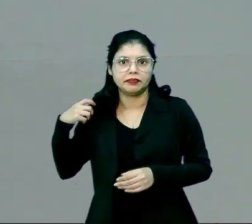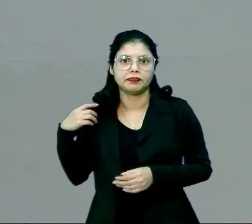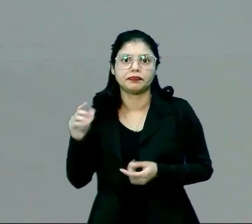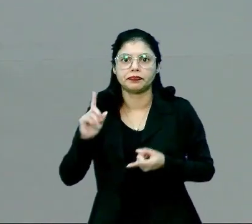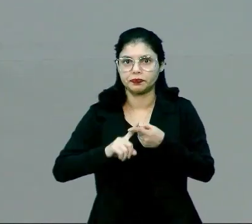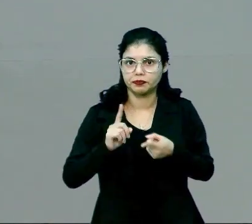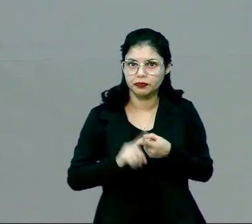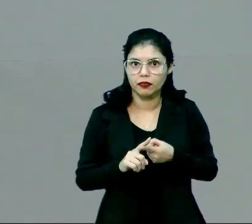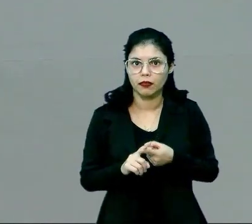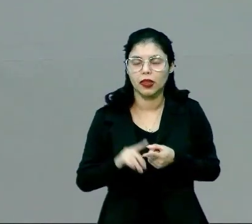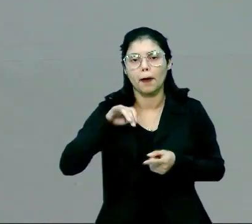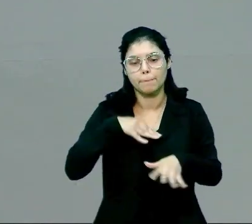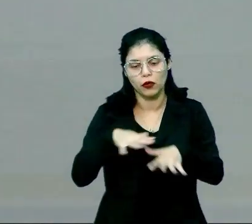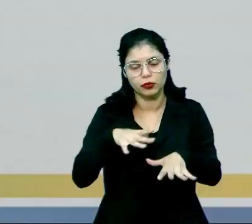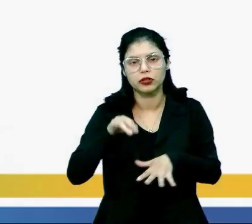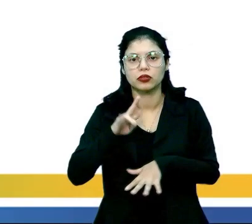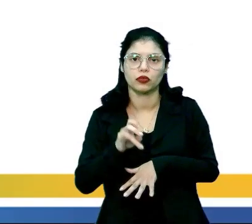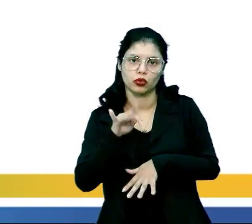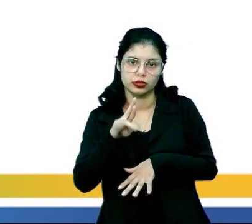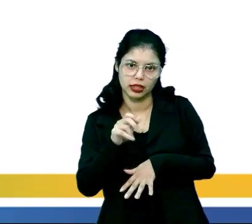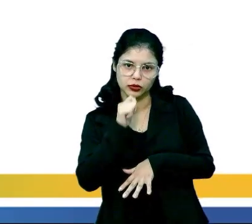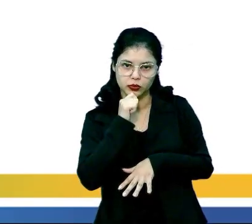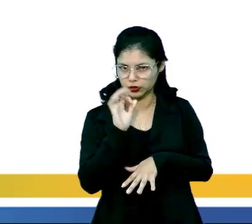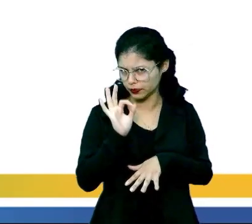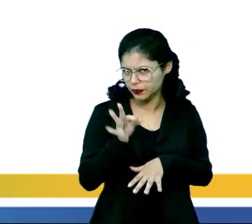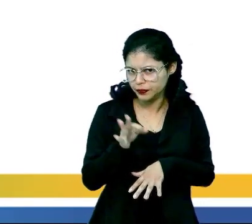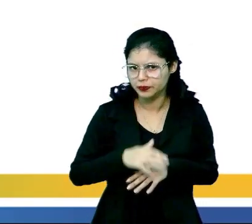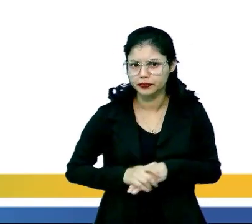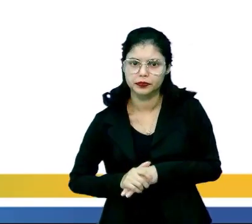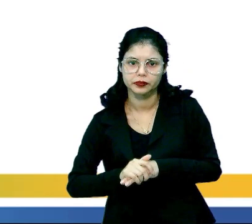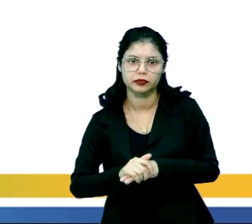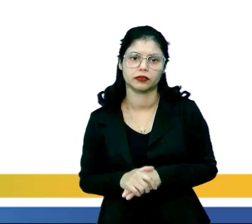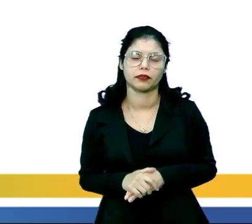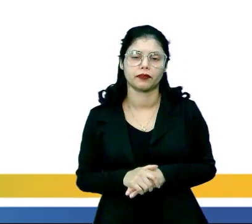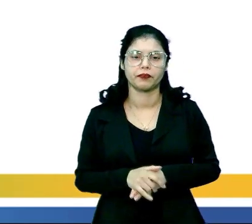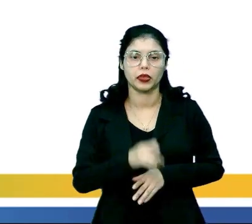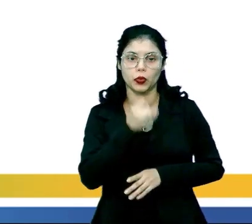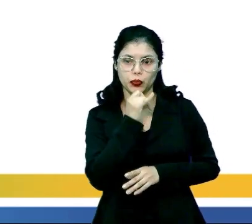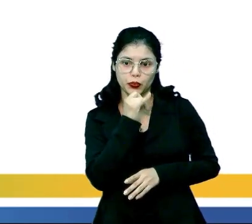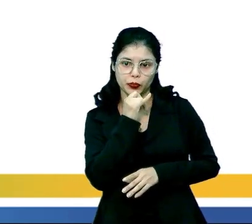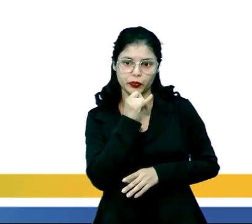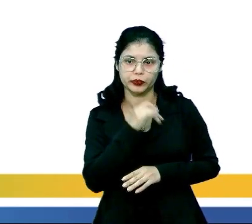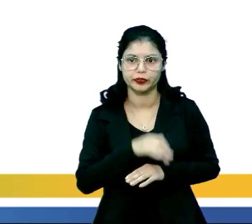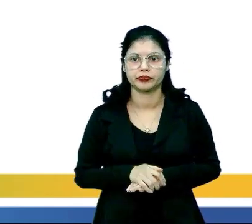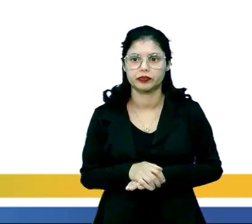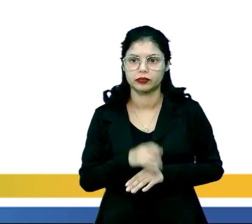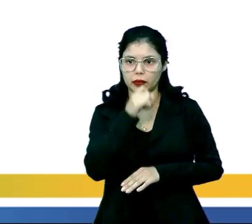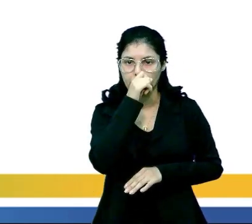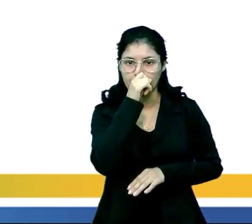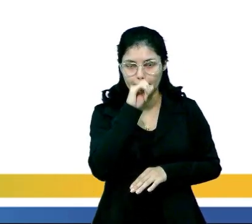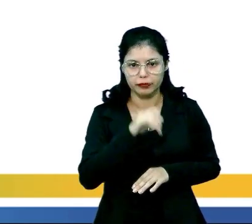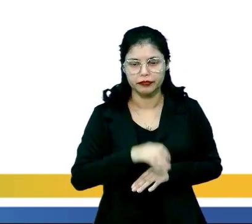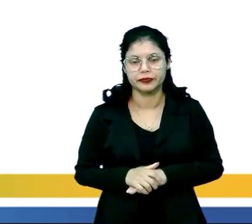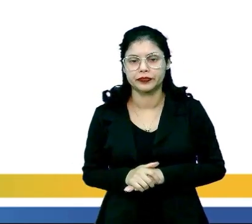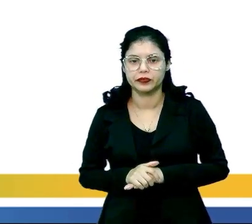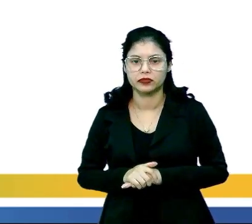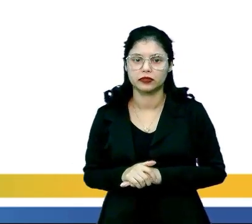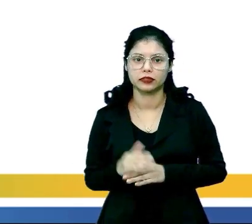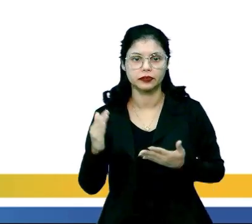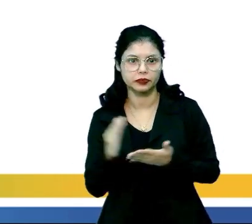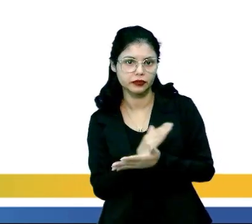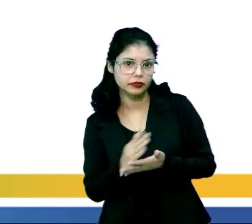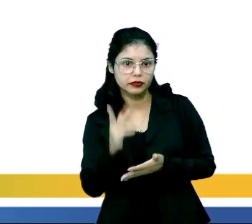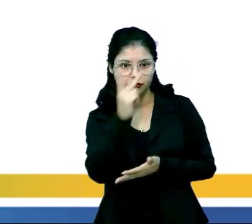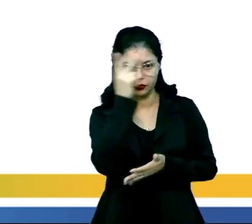logo, um movimento involuntário, tá certo? Olha só esse exemplo aqui. Isso aqui, no caso, é